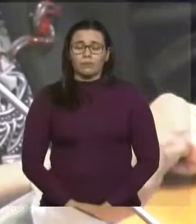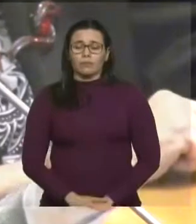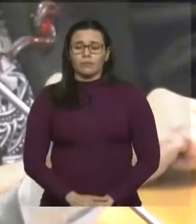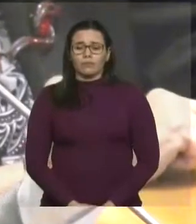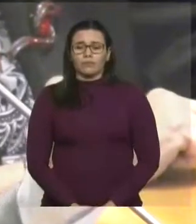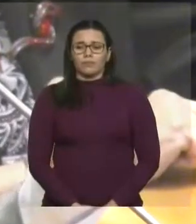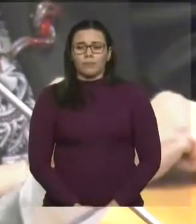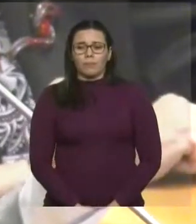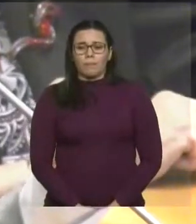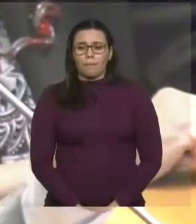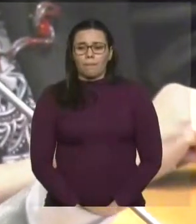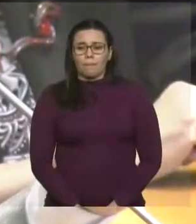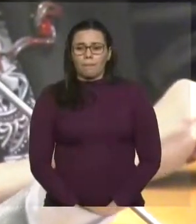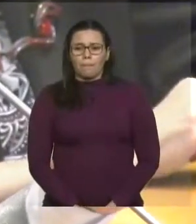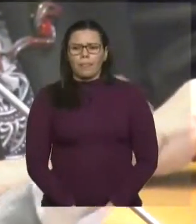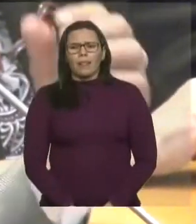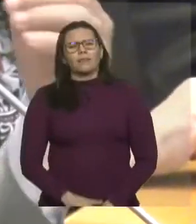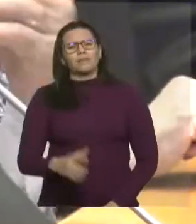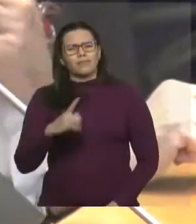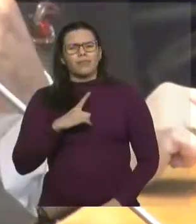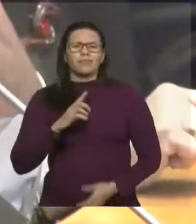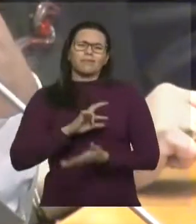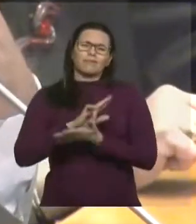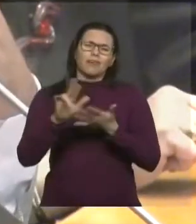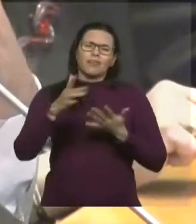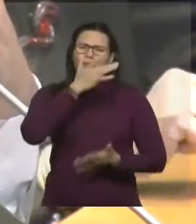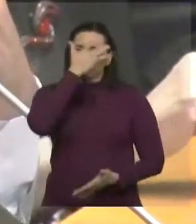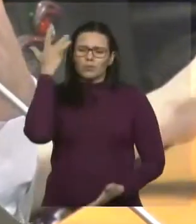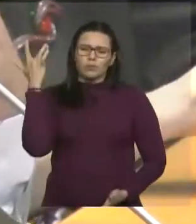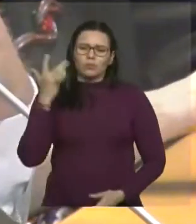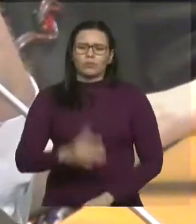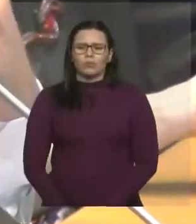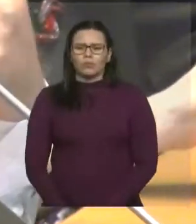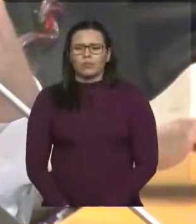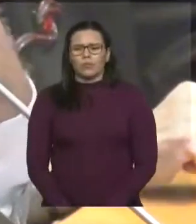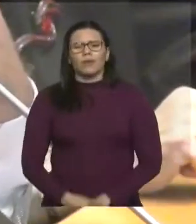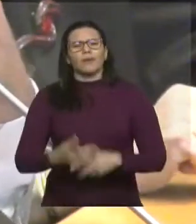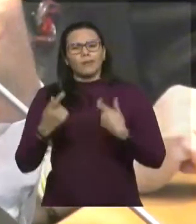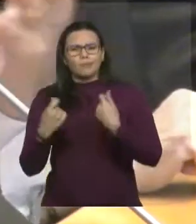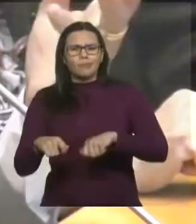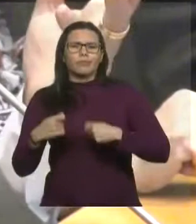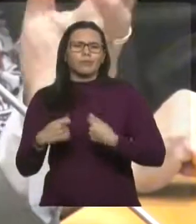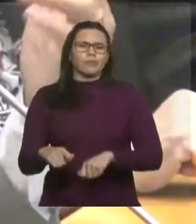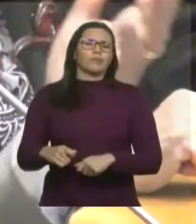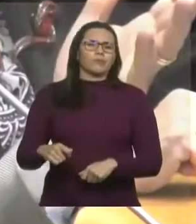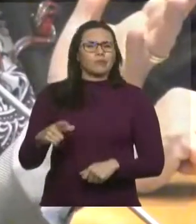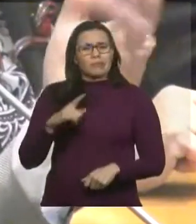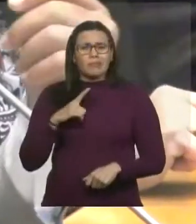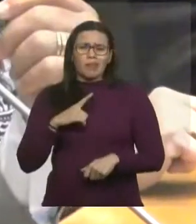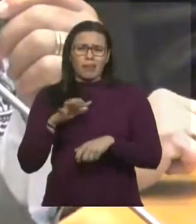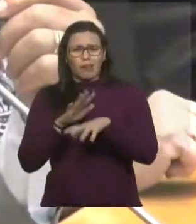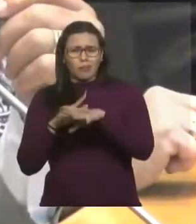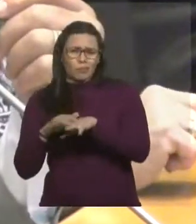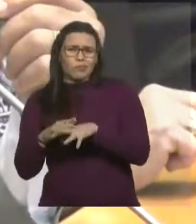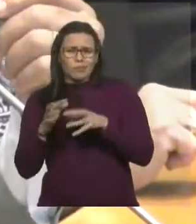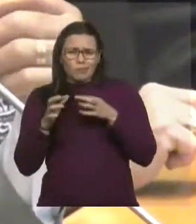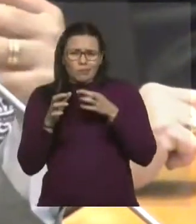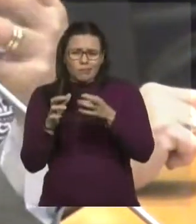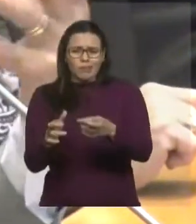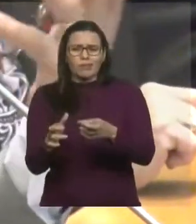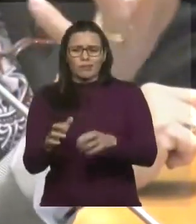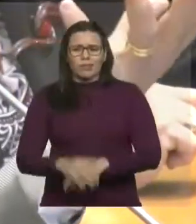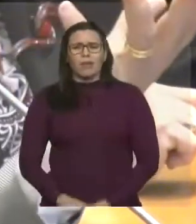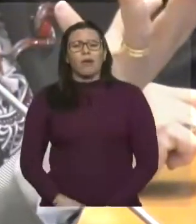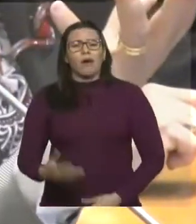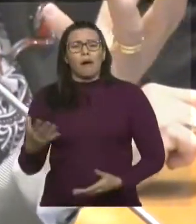pequeno em relação à necessidade. Muitos pacientes nossos ainda procuram os estados e o Aldenor Belo vem fazendo um trabalho, dentro